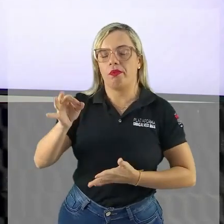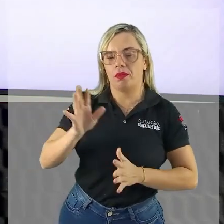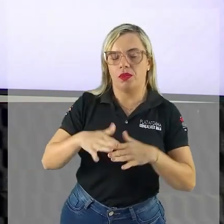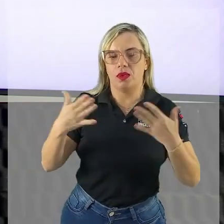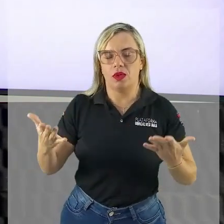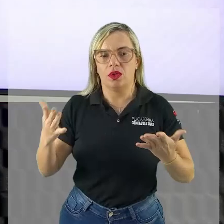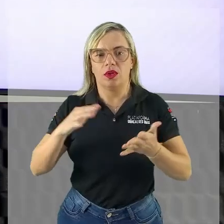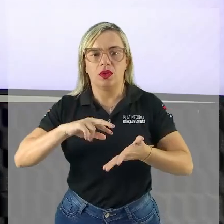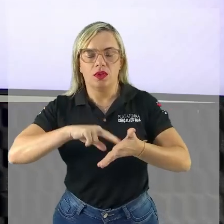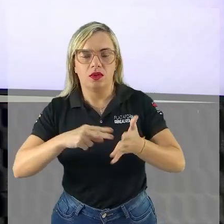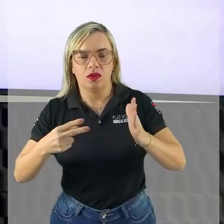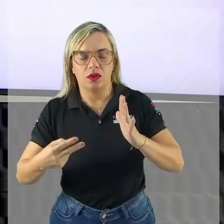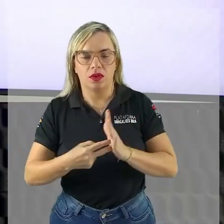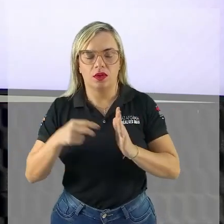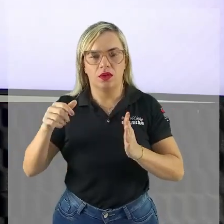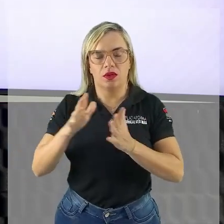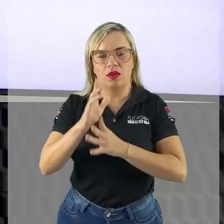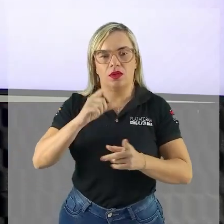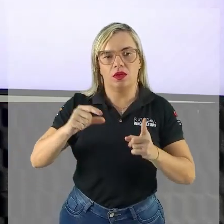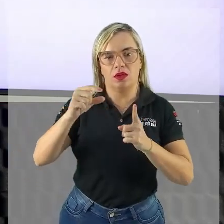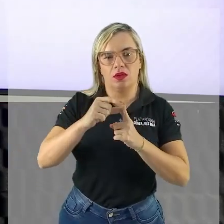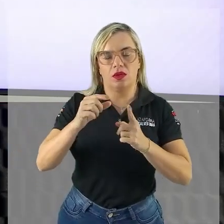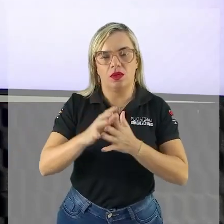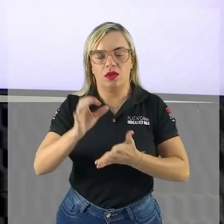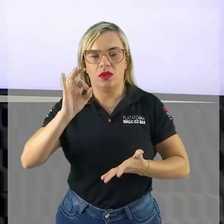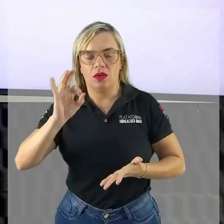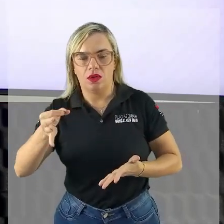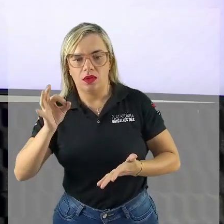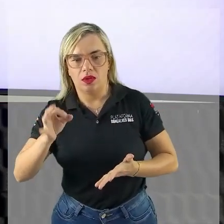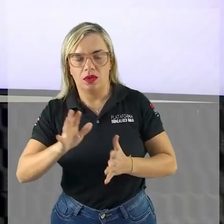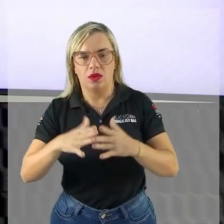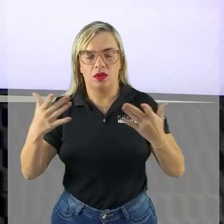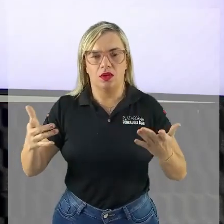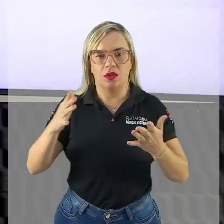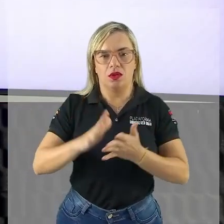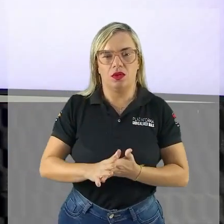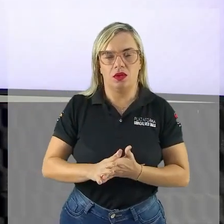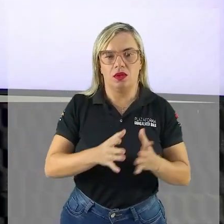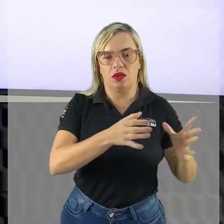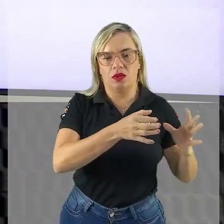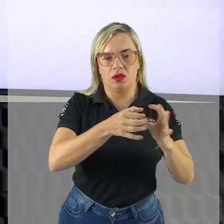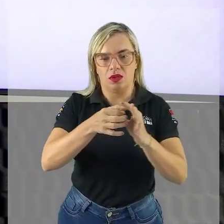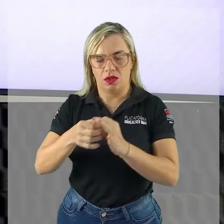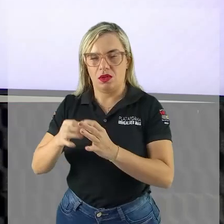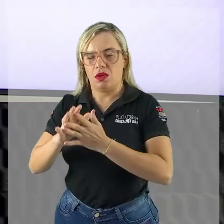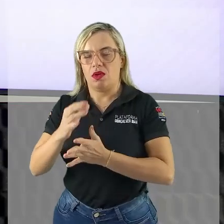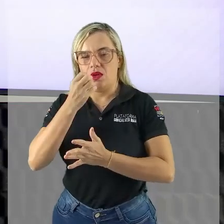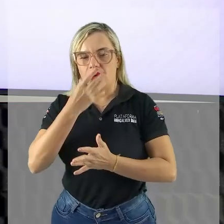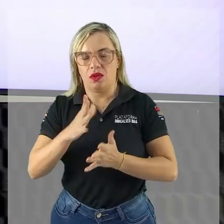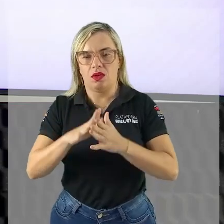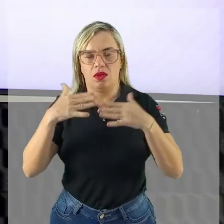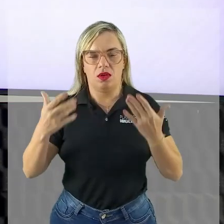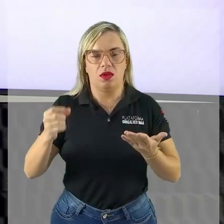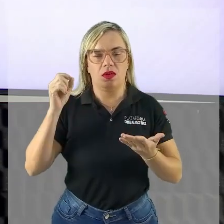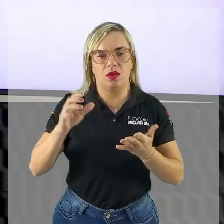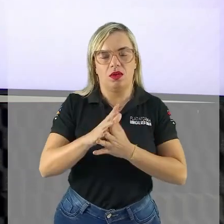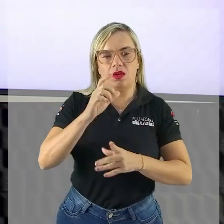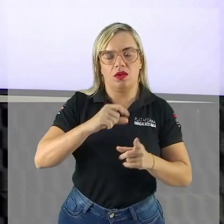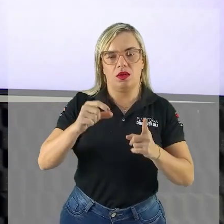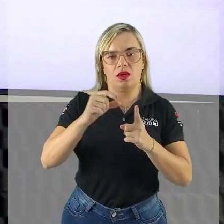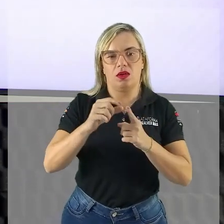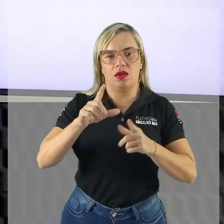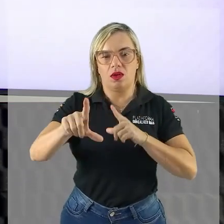dizer com boas palavras? Palavras precisas, palavras bem contextualizadas, palavras